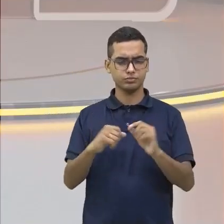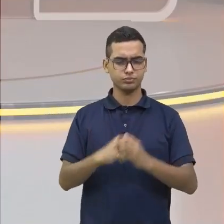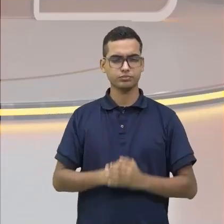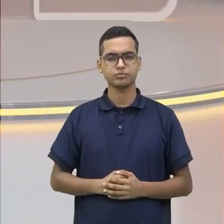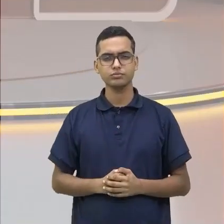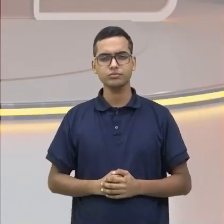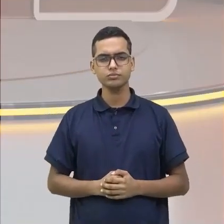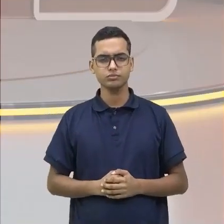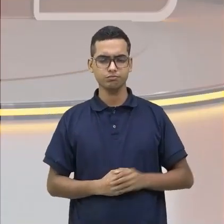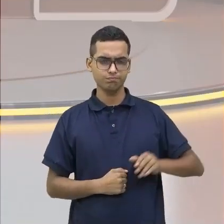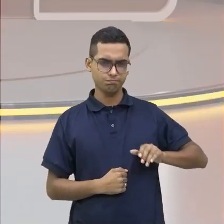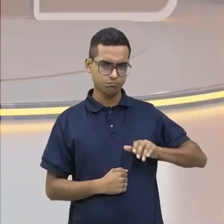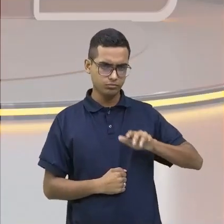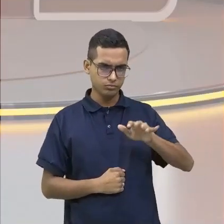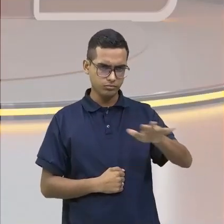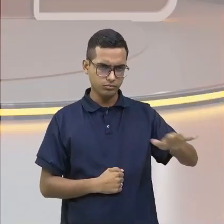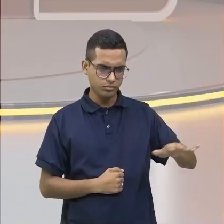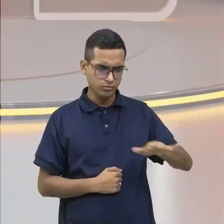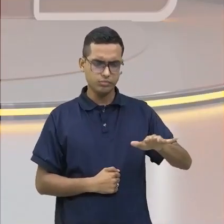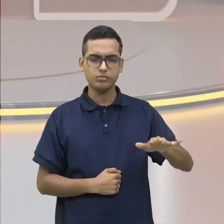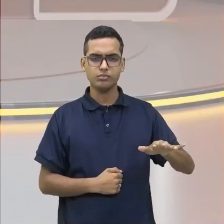uma área